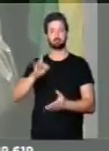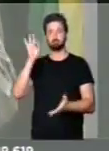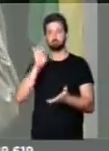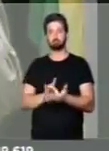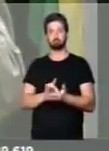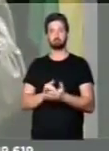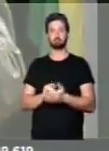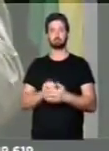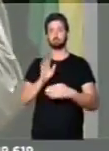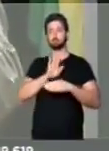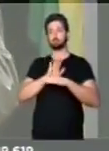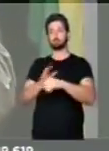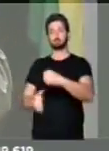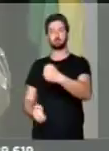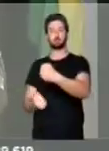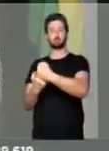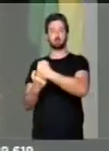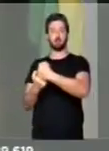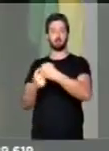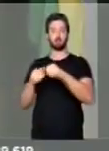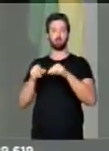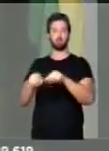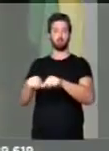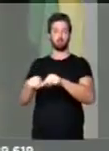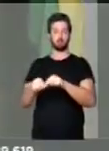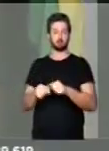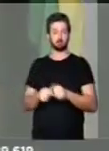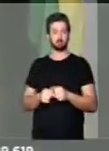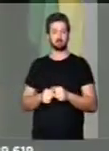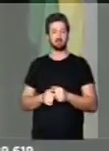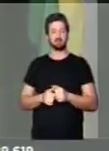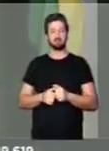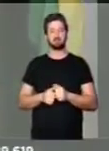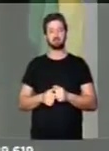permanente que dê uma sustentação